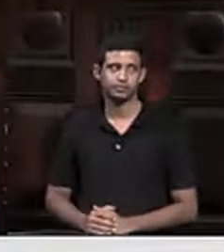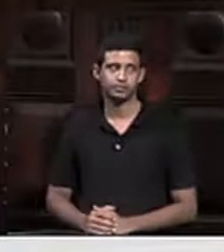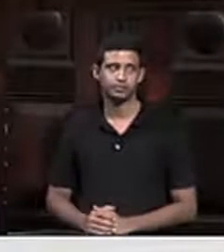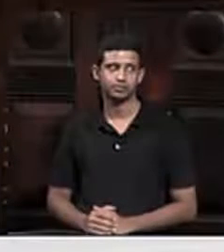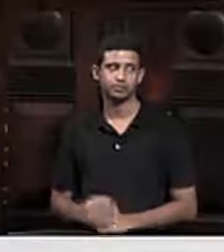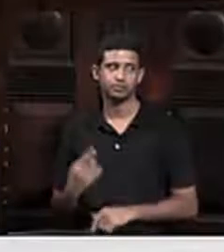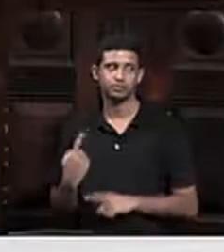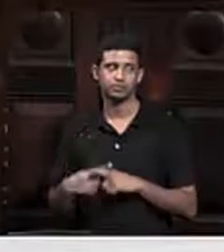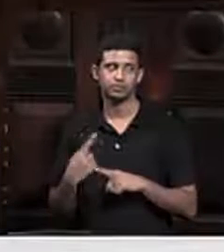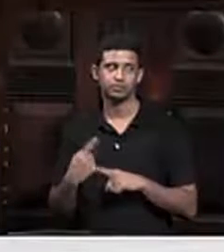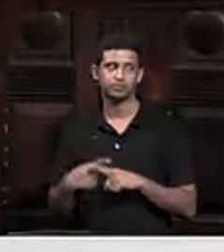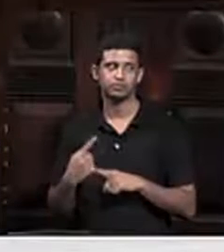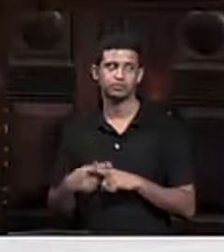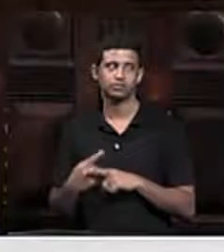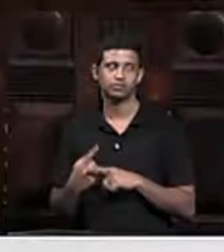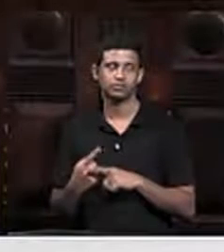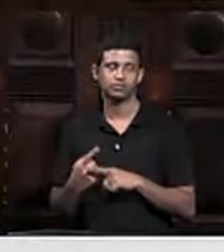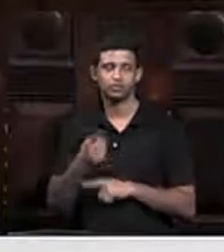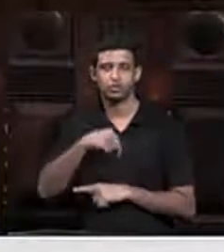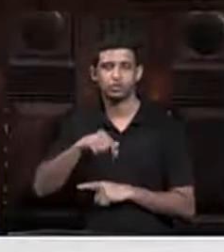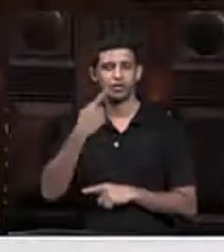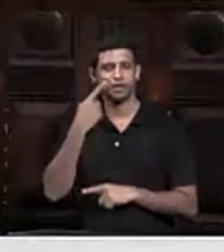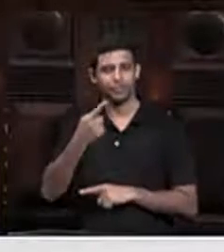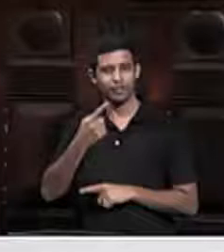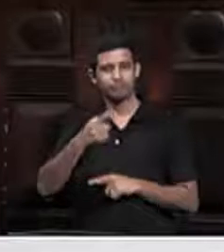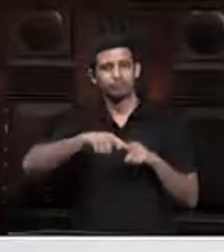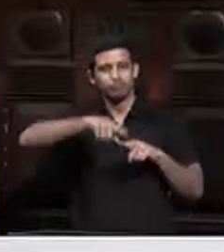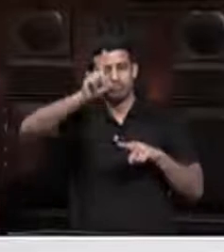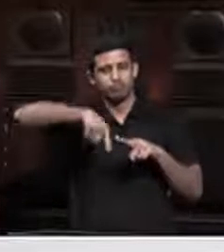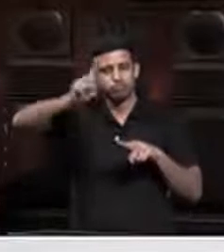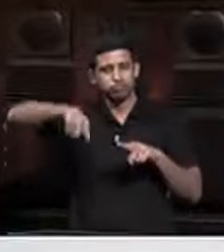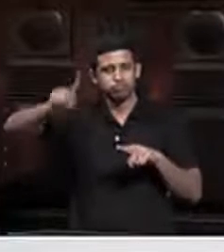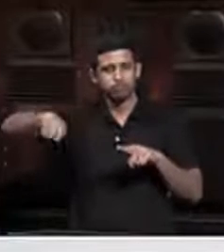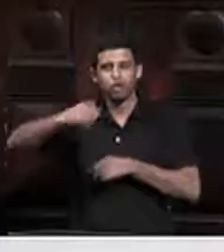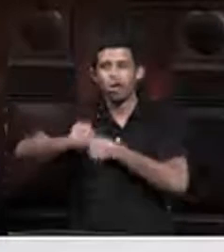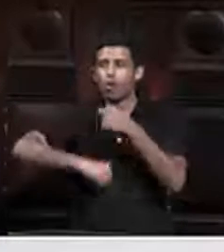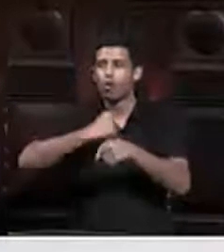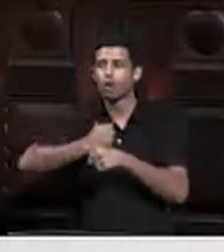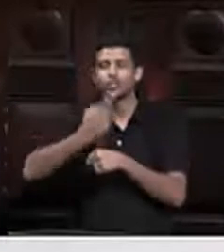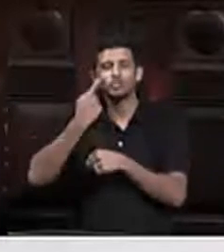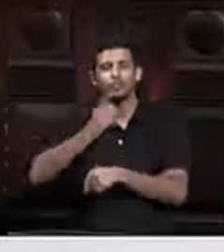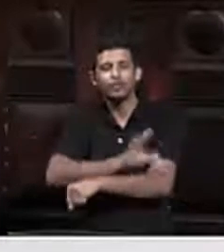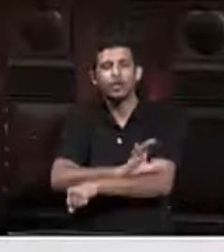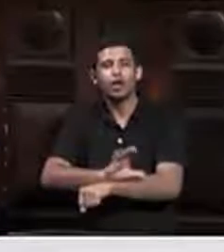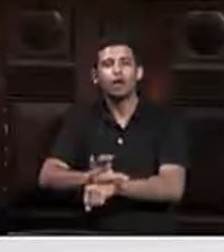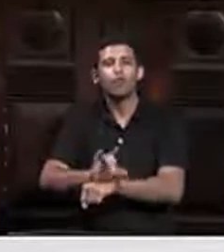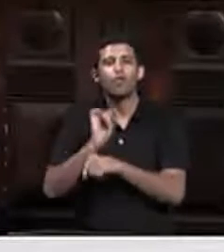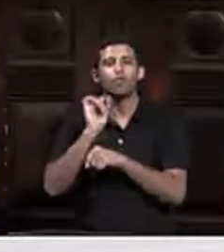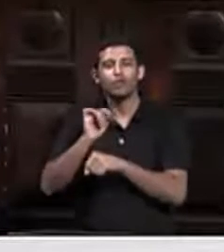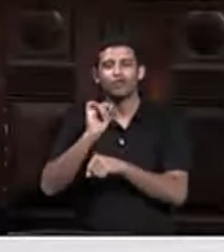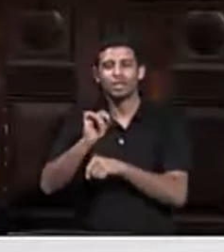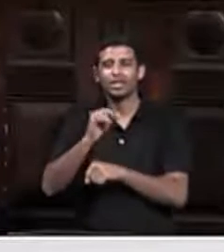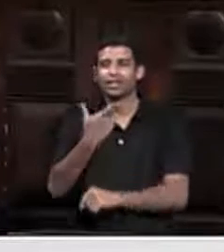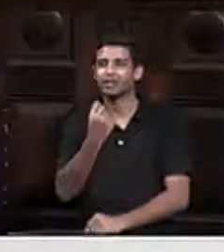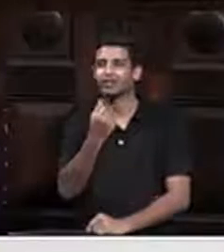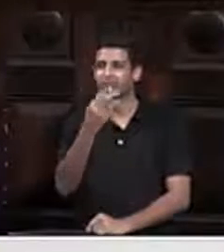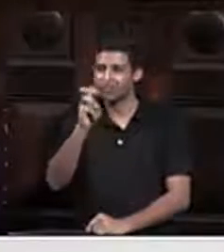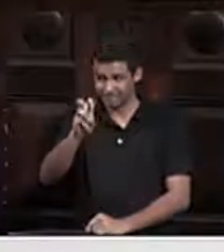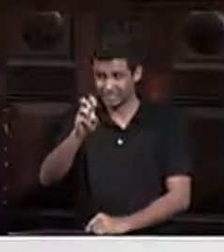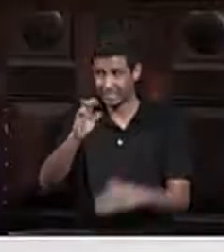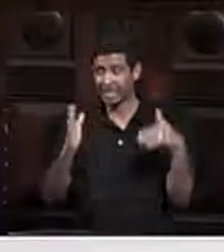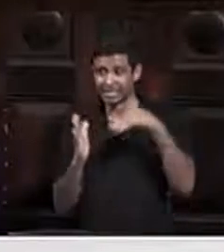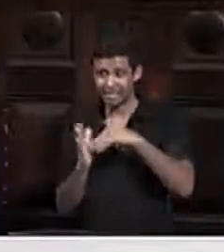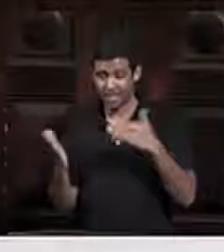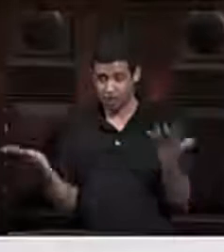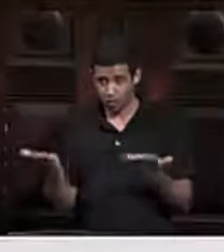Porque os dados estão aí para mostrar que a cultura produziu de 2005 até os dias